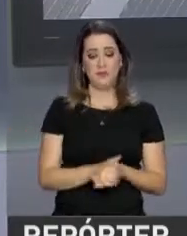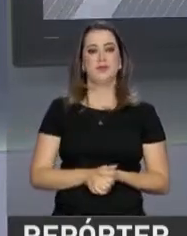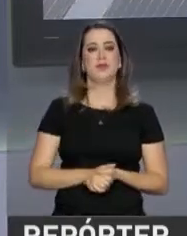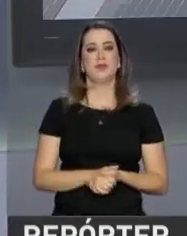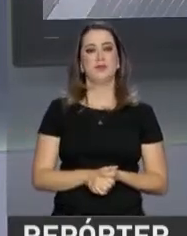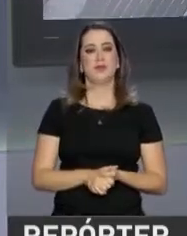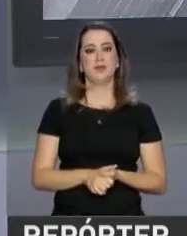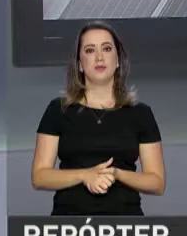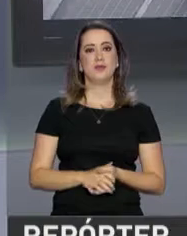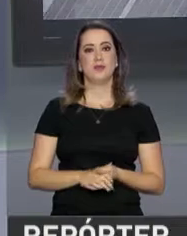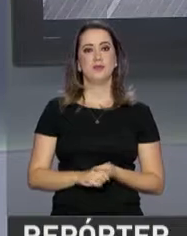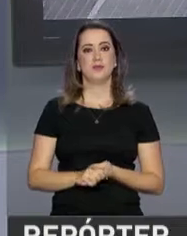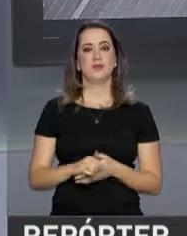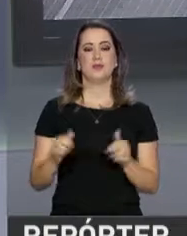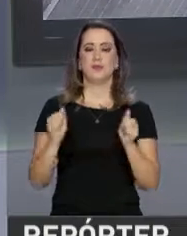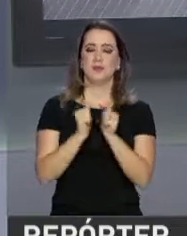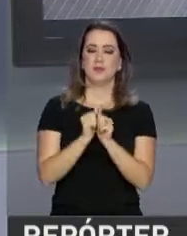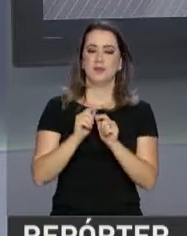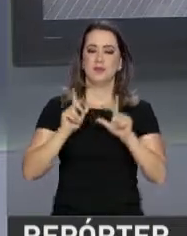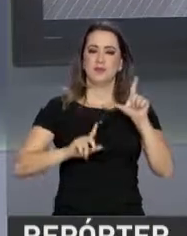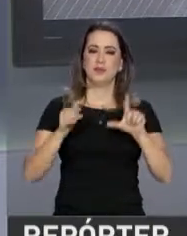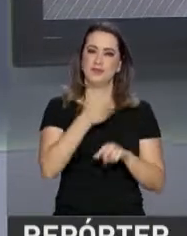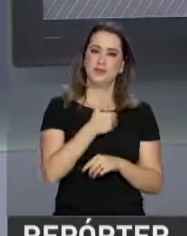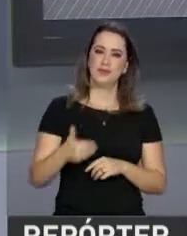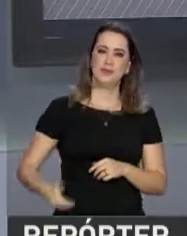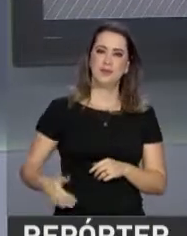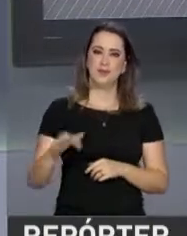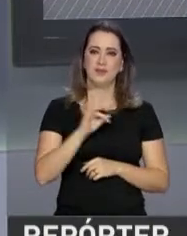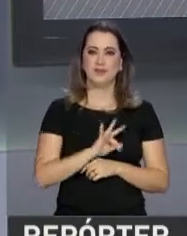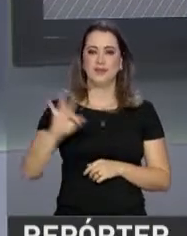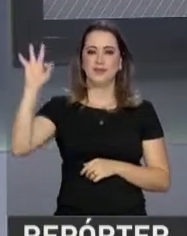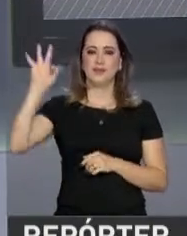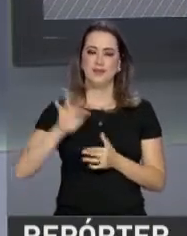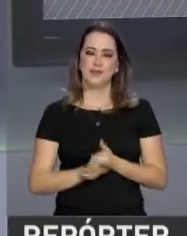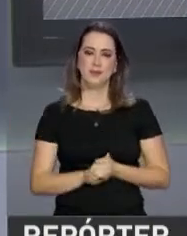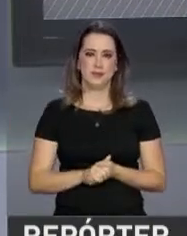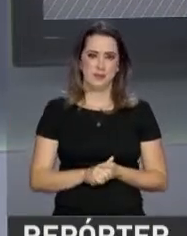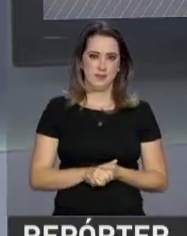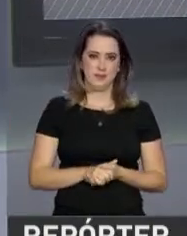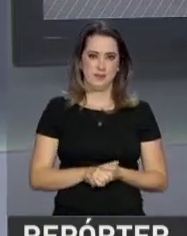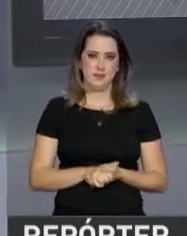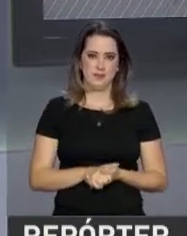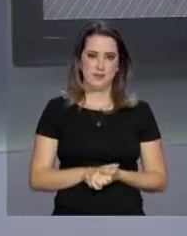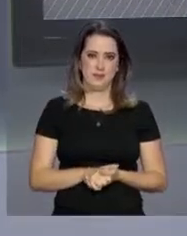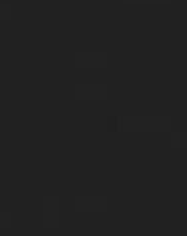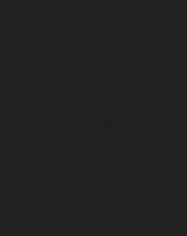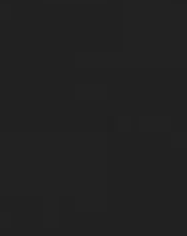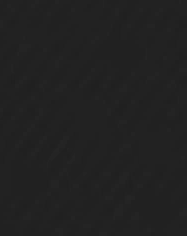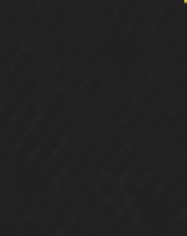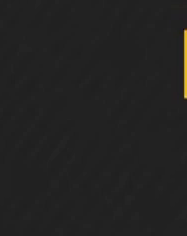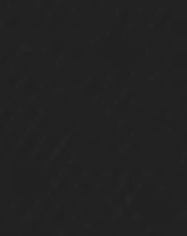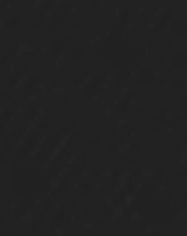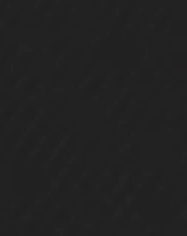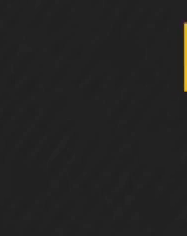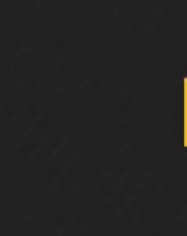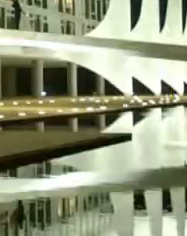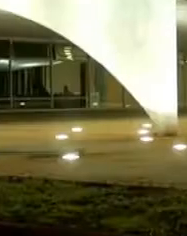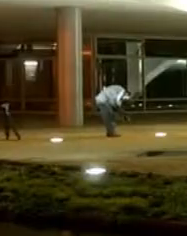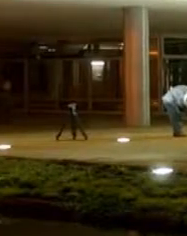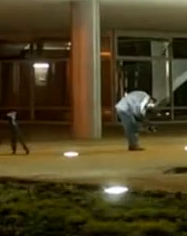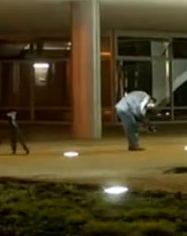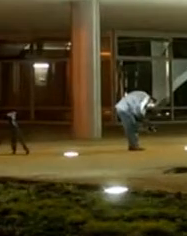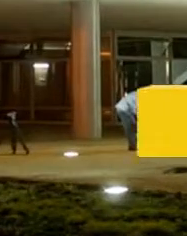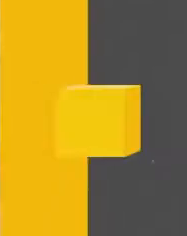da NBR na internet. Uma ótima noite e continue com a gente na NBR, a TV do Governo Federal.